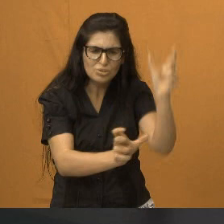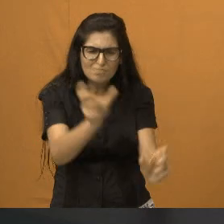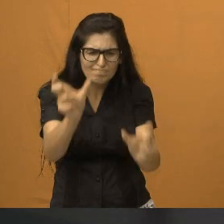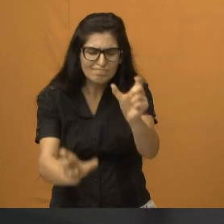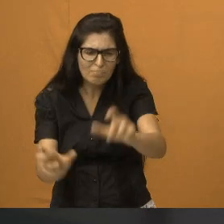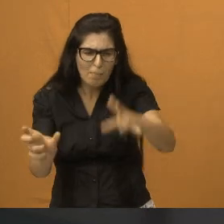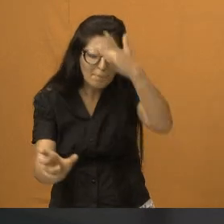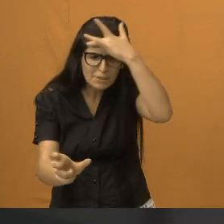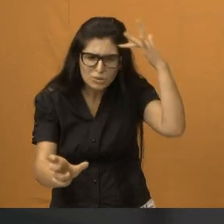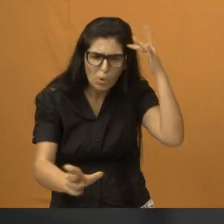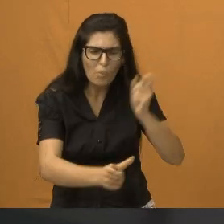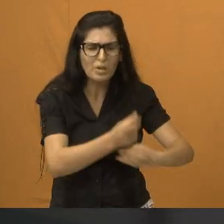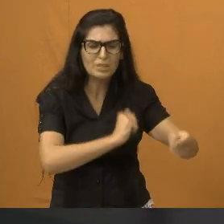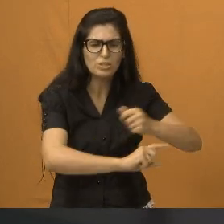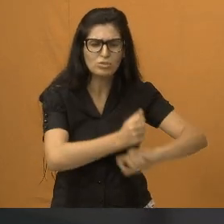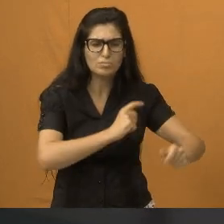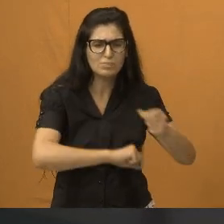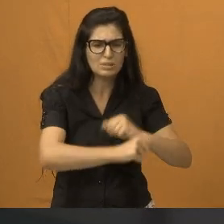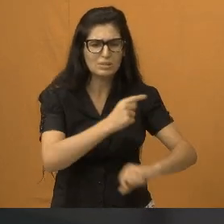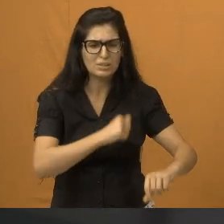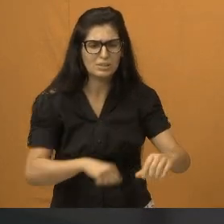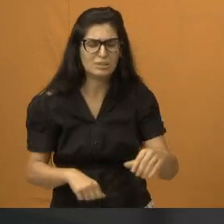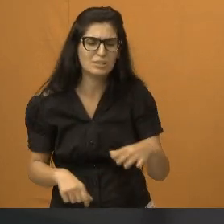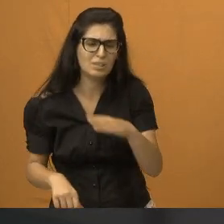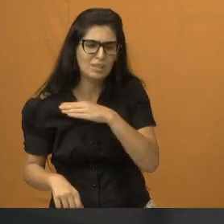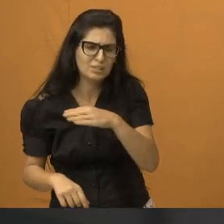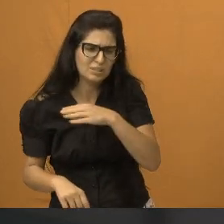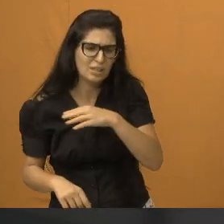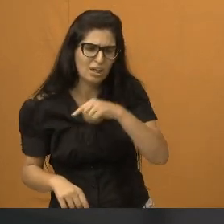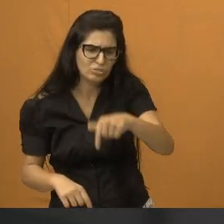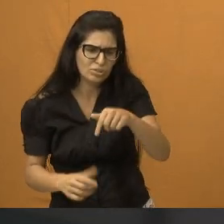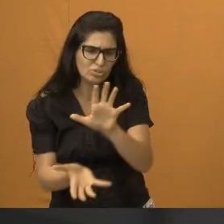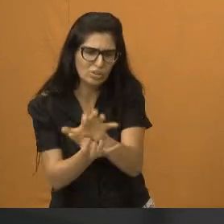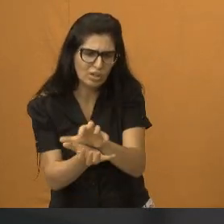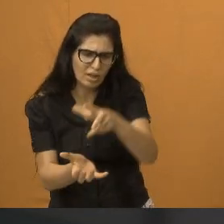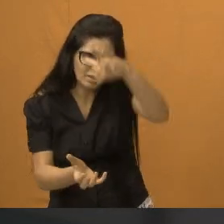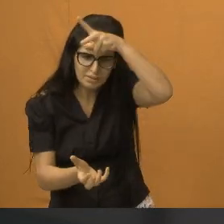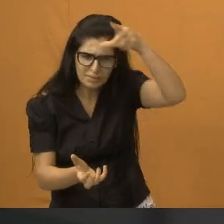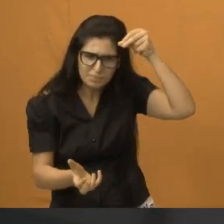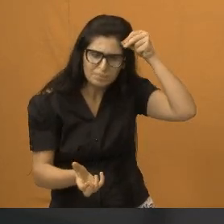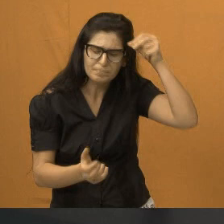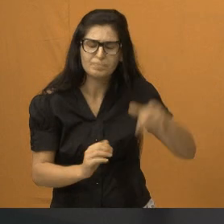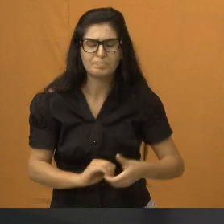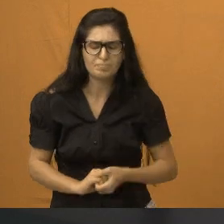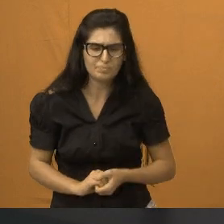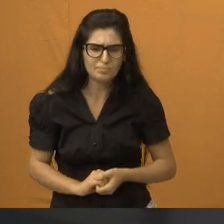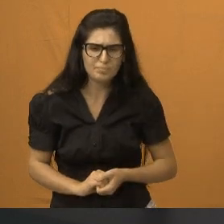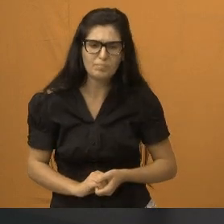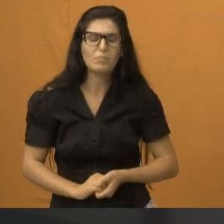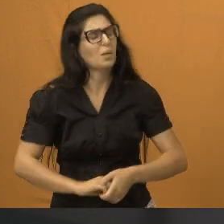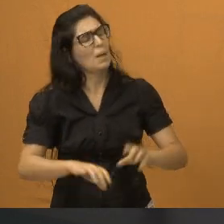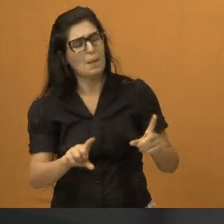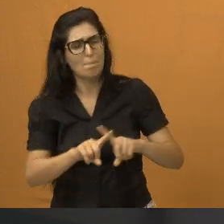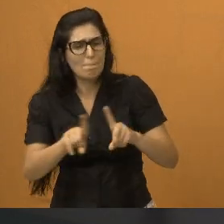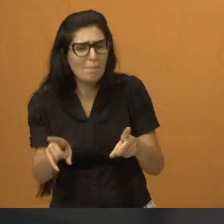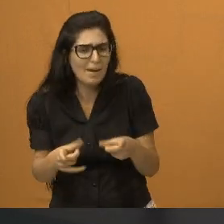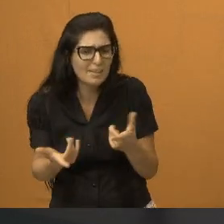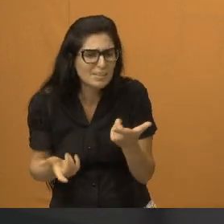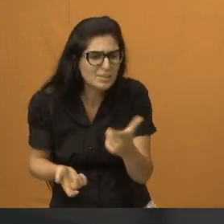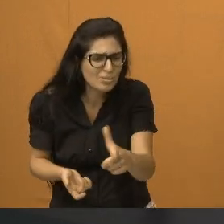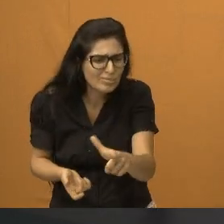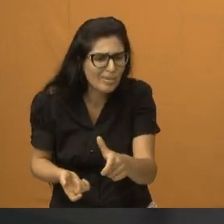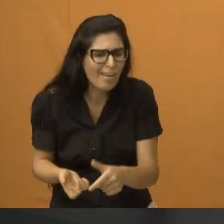também no passado aí. Não regularizaram os bairros e eles têm vontade de regularizar os bairros. Só que nós não temos o IPTU desses